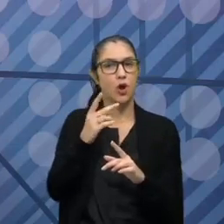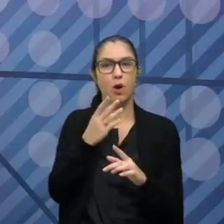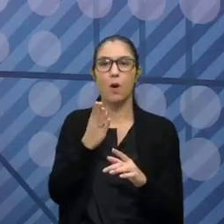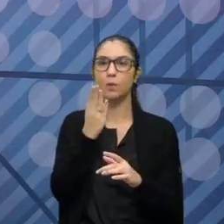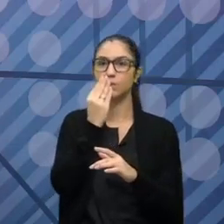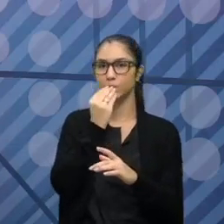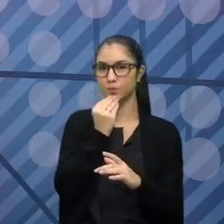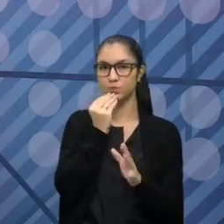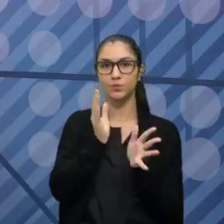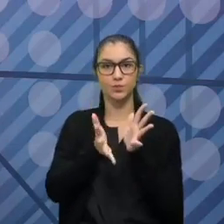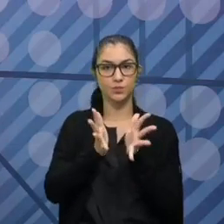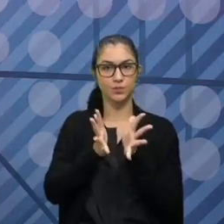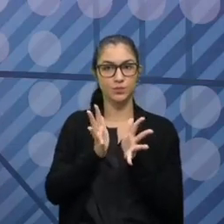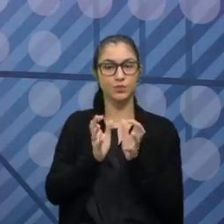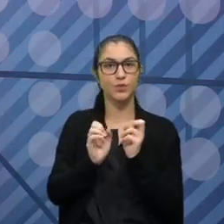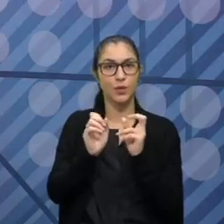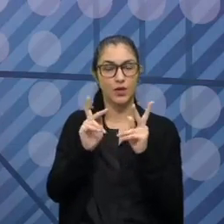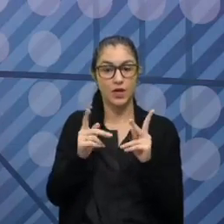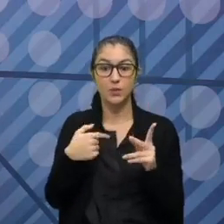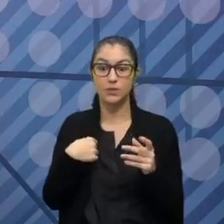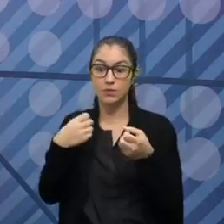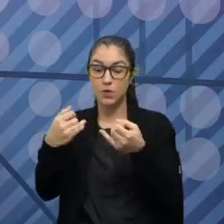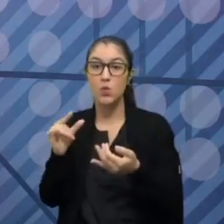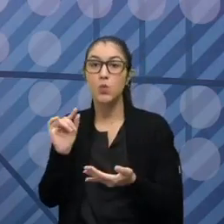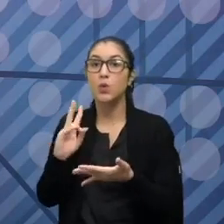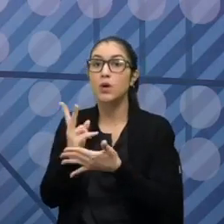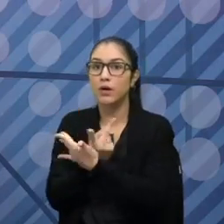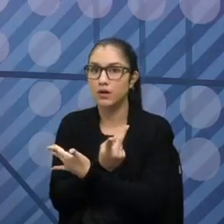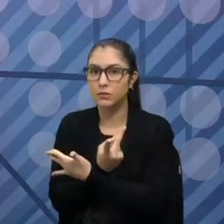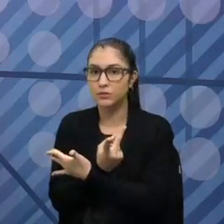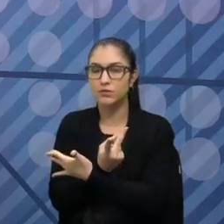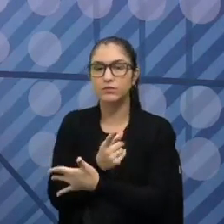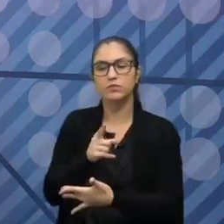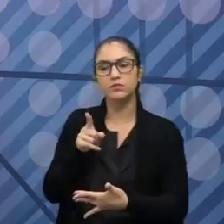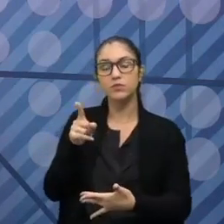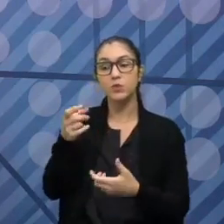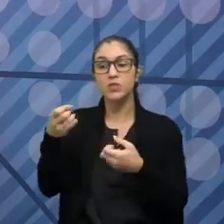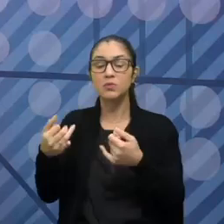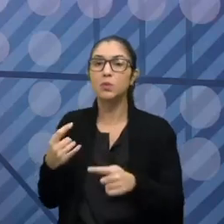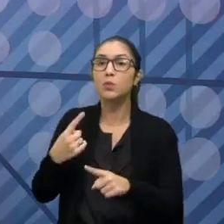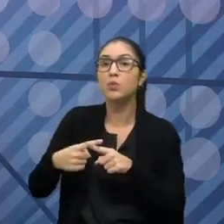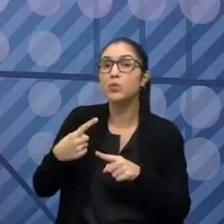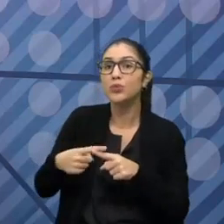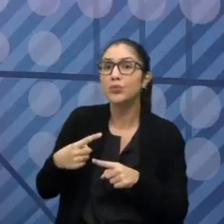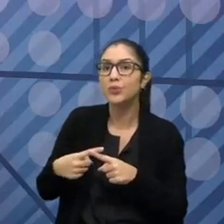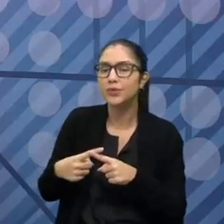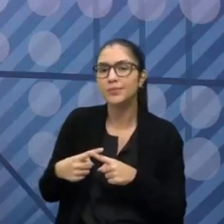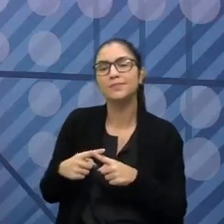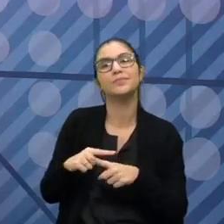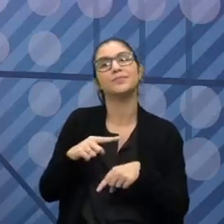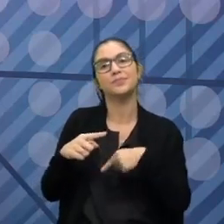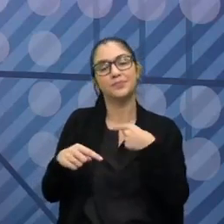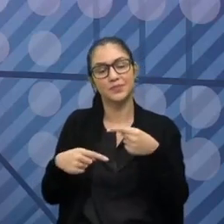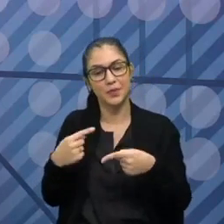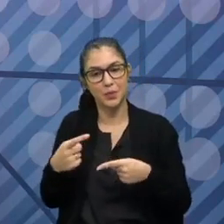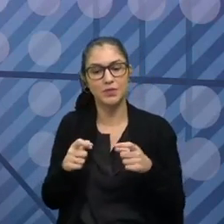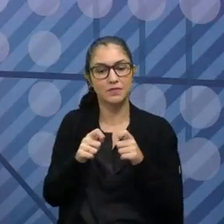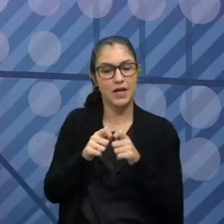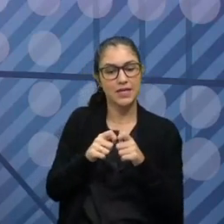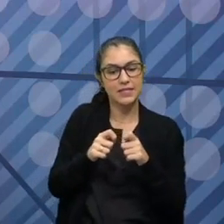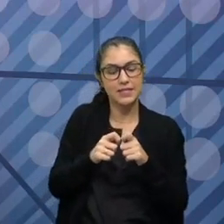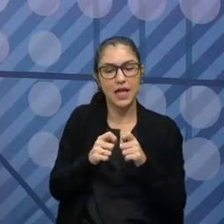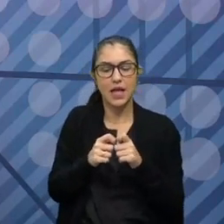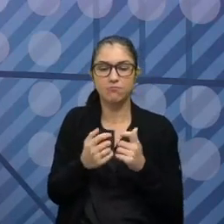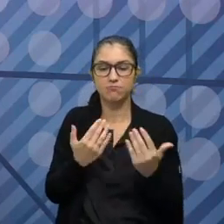em sinais. Então eu pontuo que está errado, que não é, eu explico por que não é, e aí a gente vai fazendo o trabalho